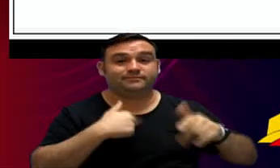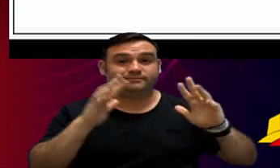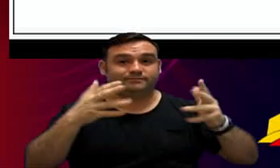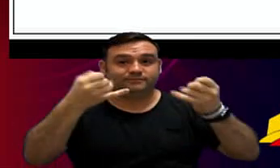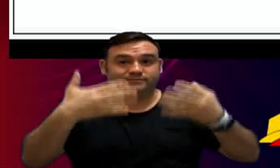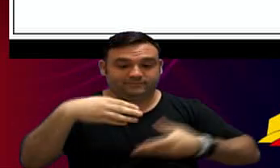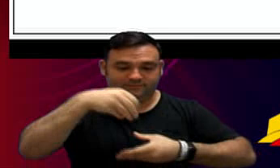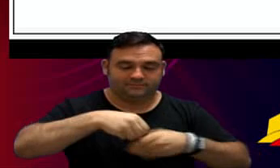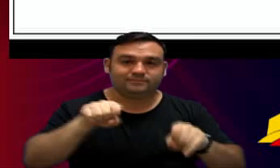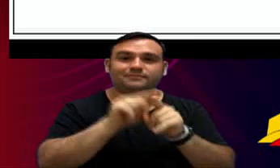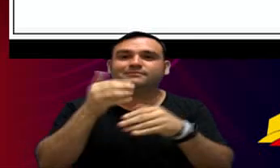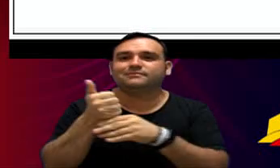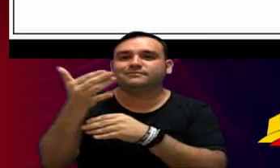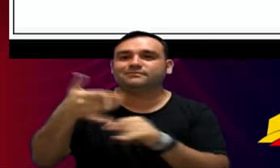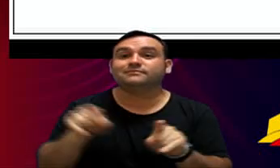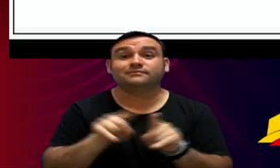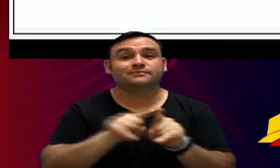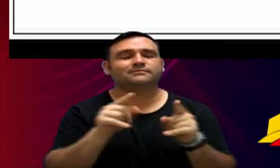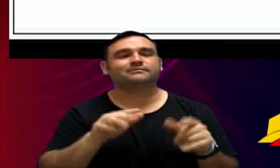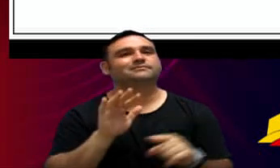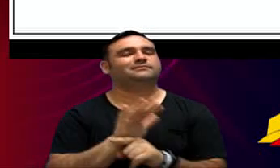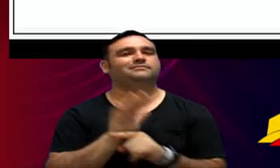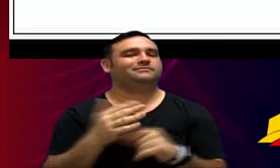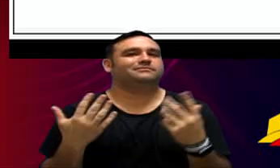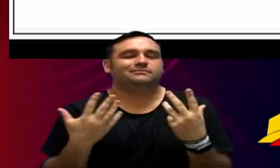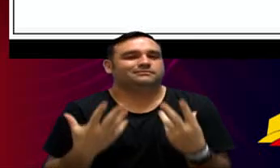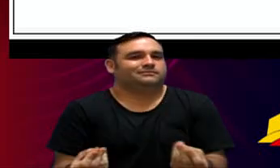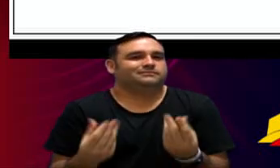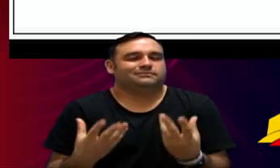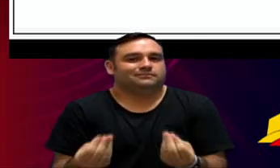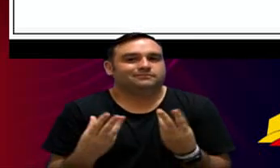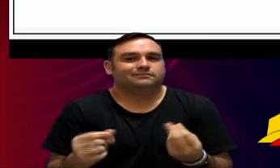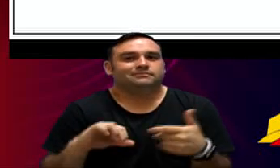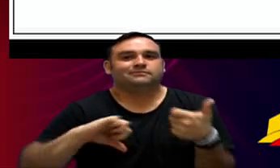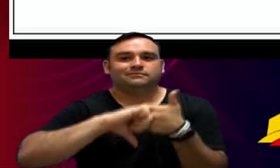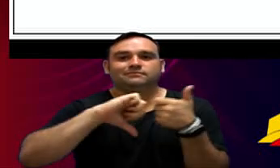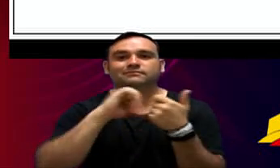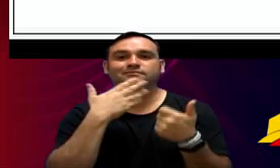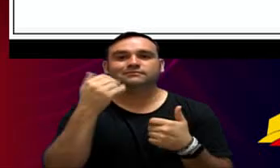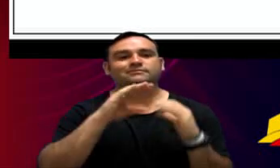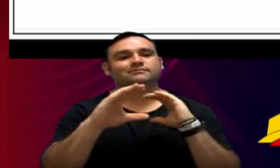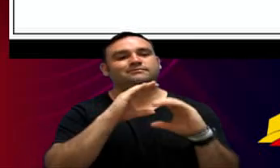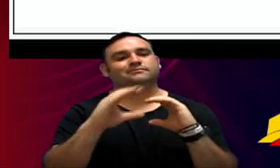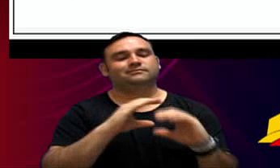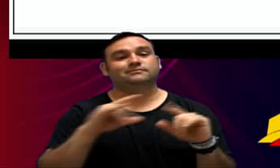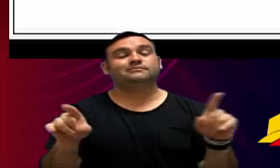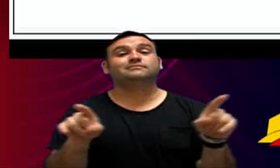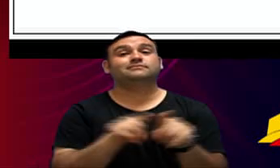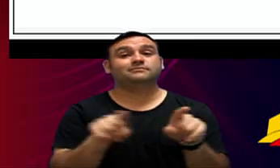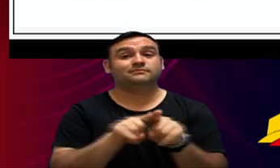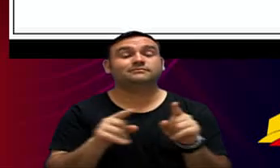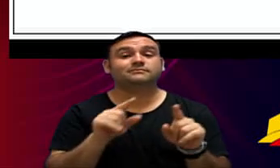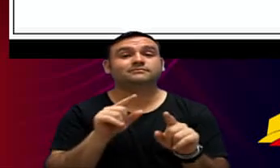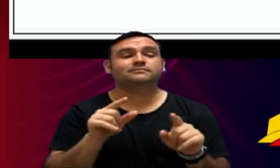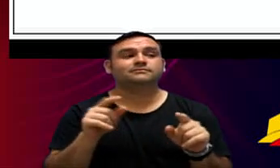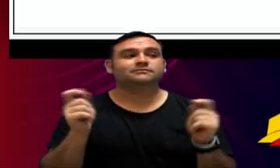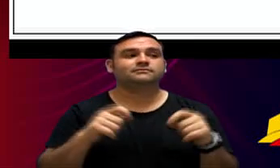tanto interna quanto externa. Isso tem dado uma qualidade melhor de comunicação e também